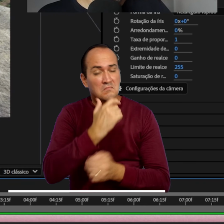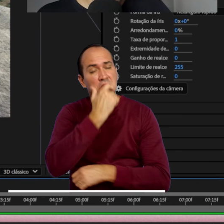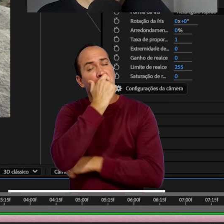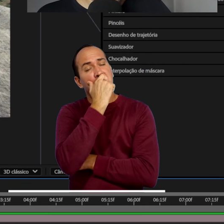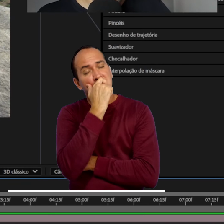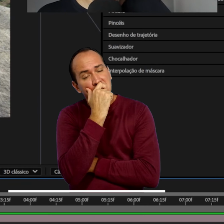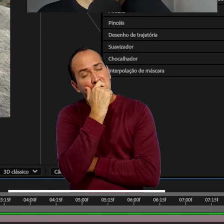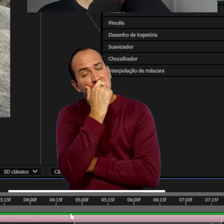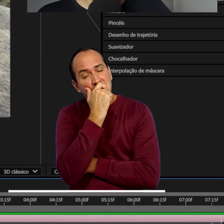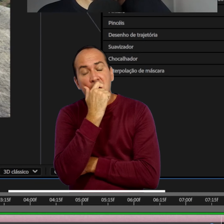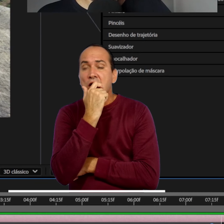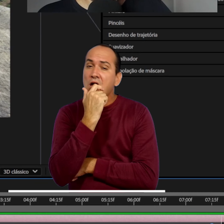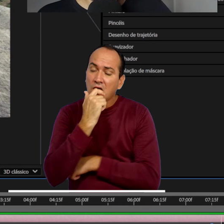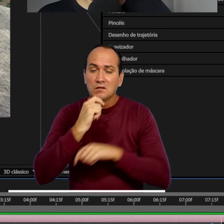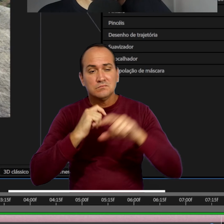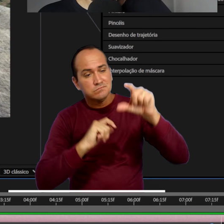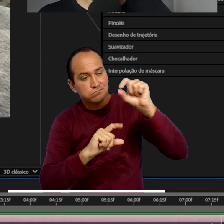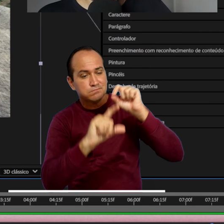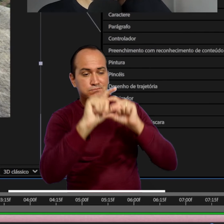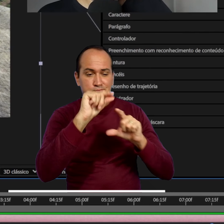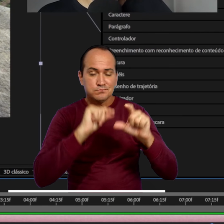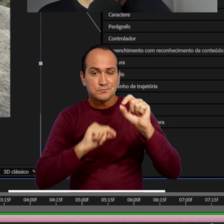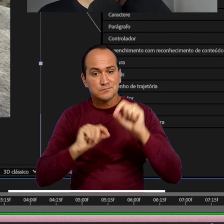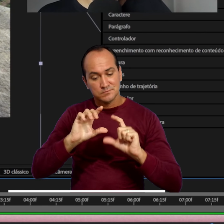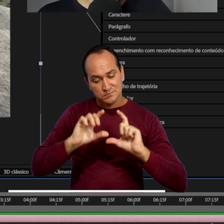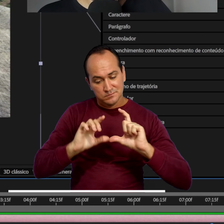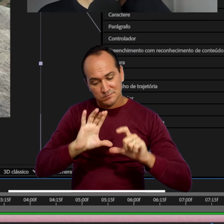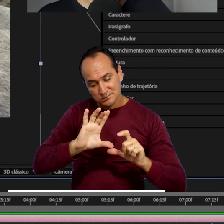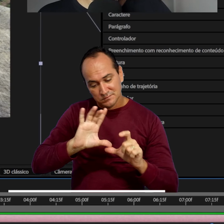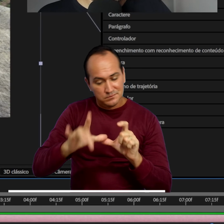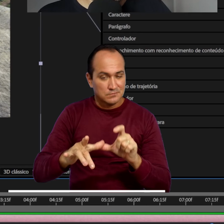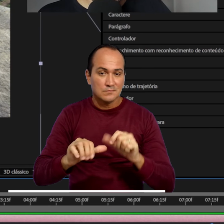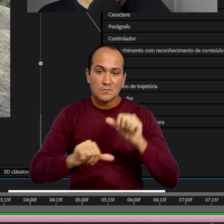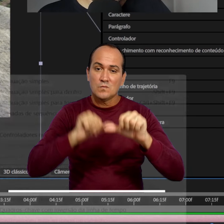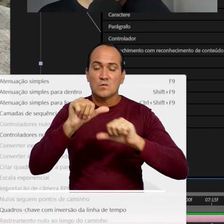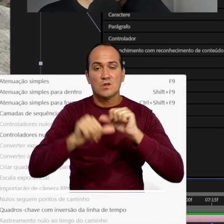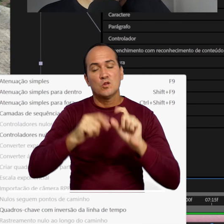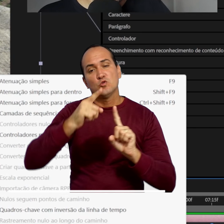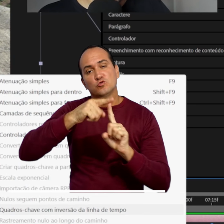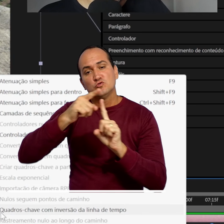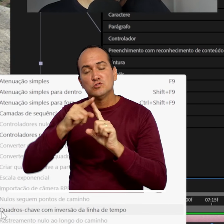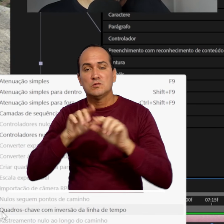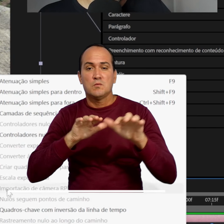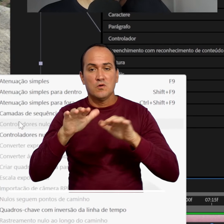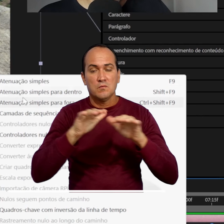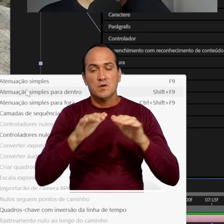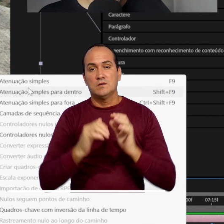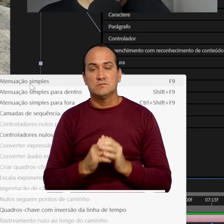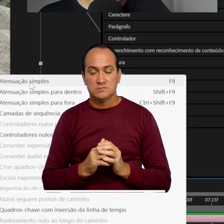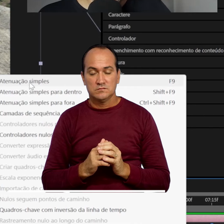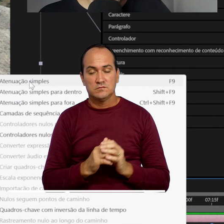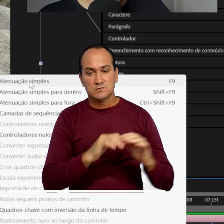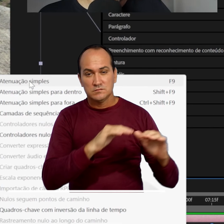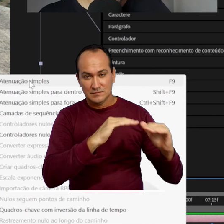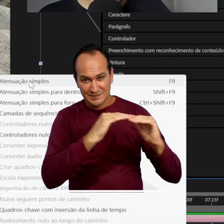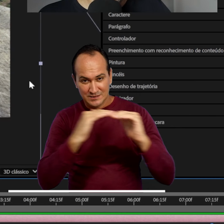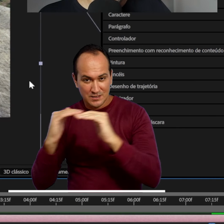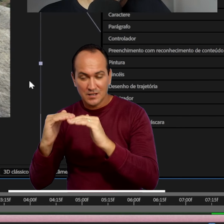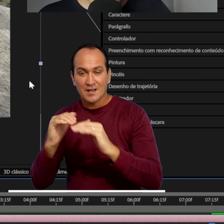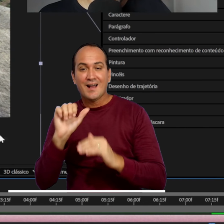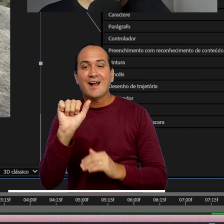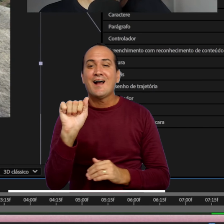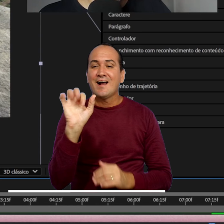interessante selecionando aqui todos esses pontos, clicando com o botão direito do mouse e trocando o tipo de movimento de linear para